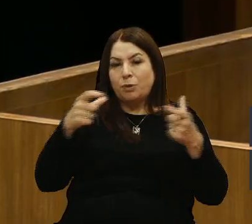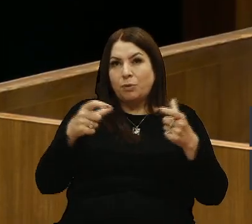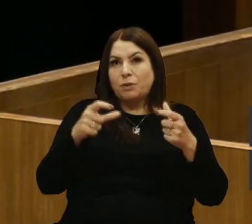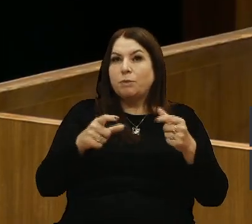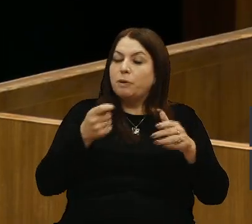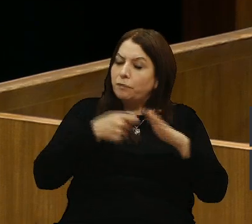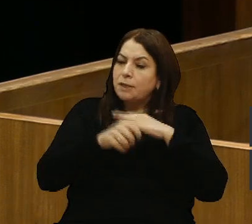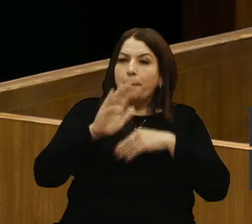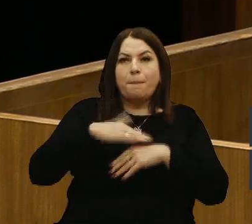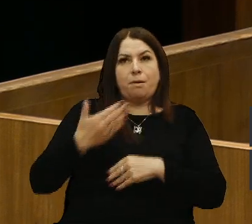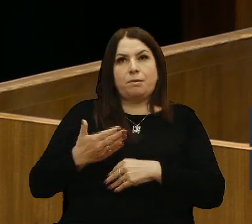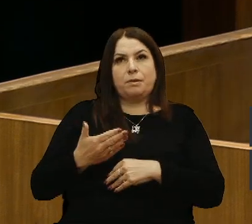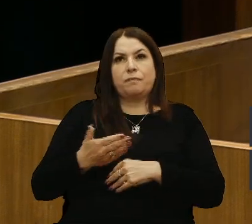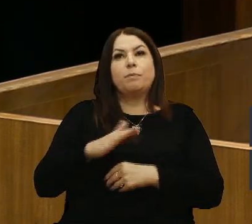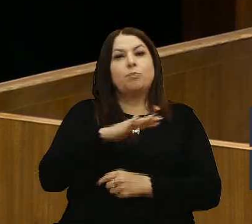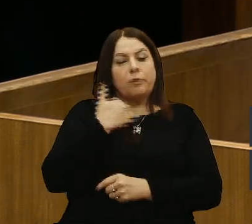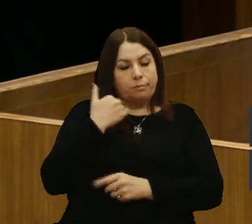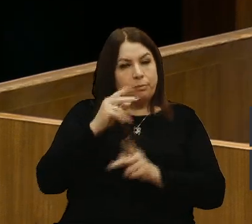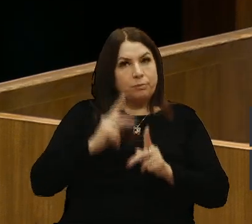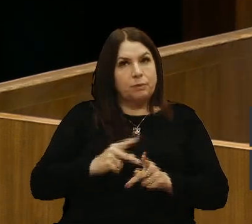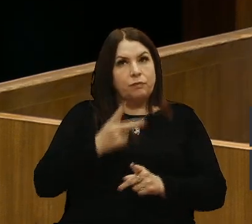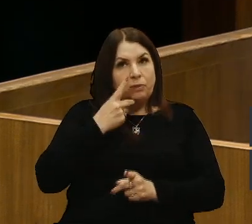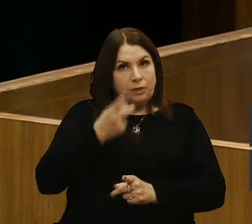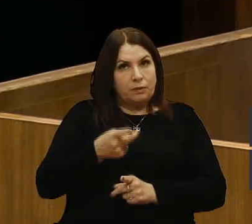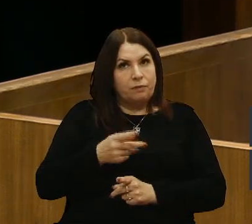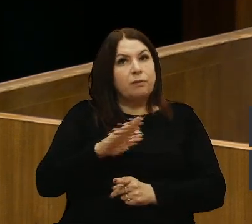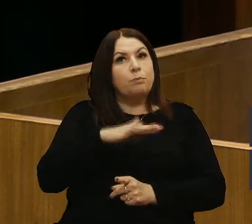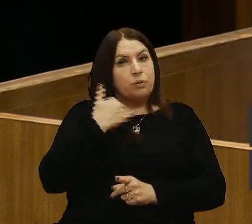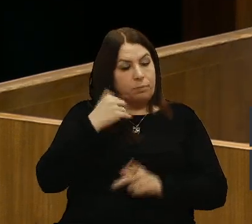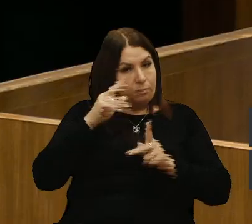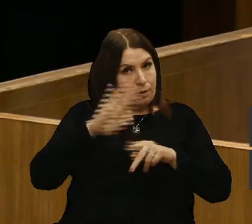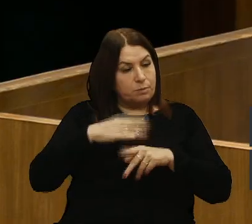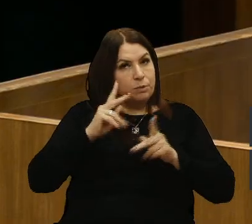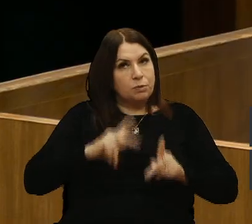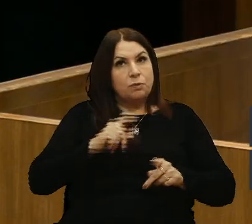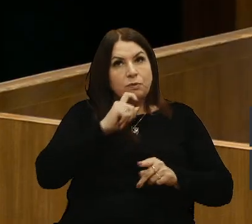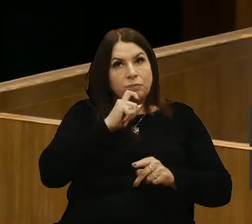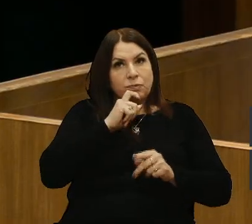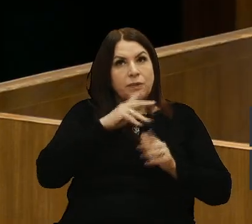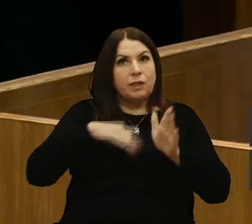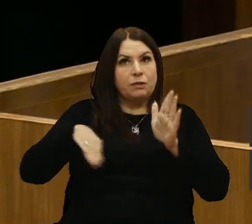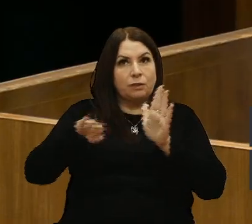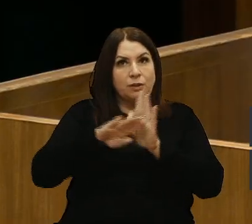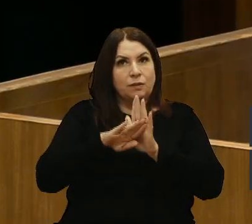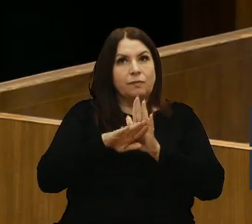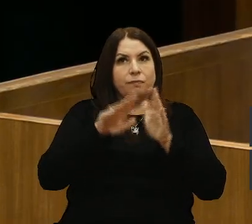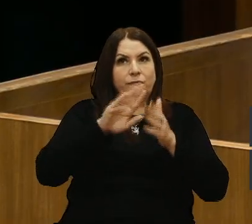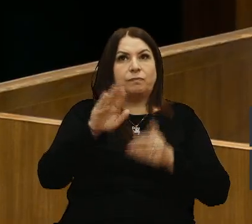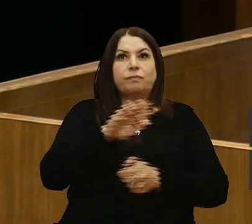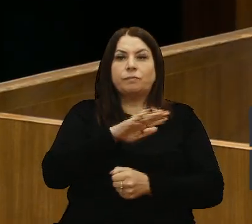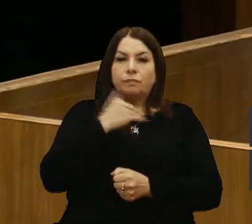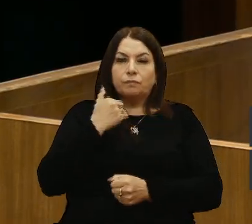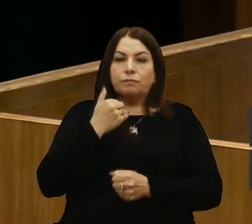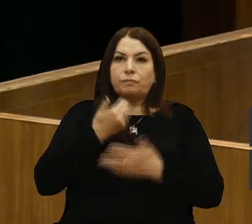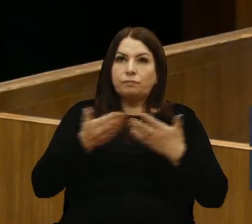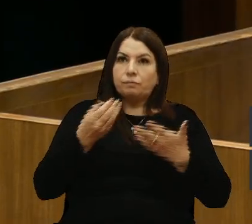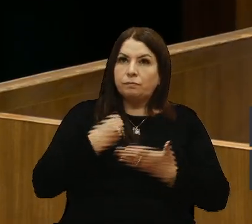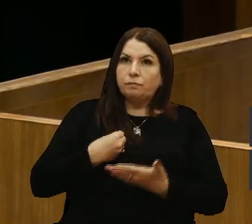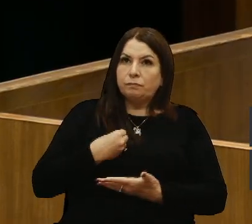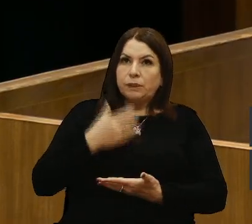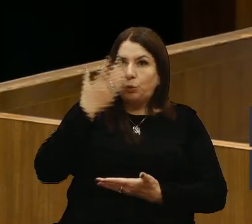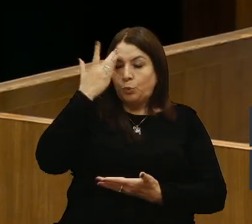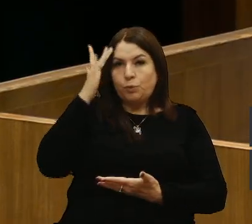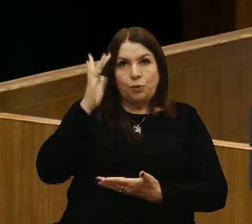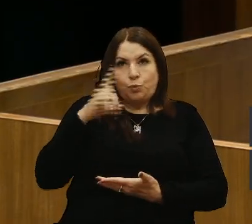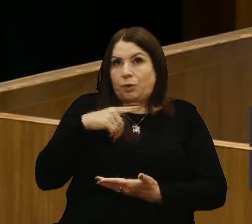investam mais. Mas vai morrer gente. Eu vou repetir, vai morrer gente. O inverno está chegando e as pessoas vão morrer, vão perder a vida. Eu não sei